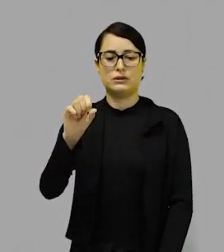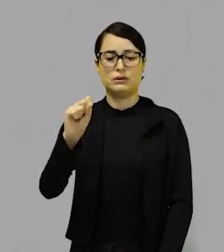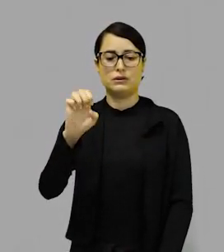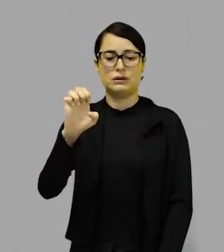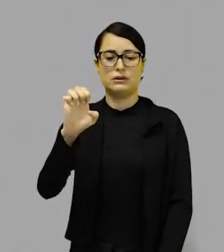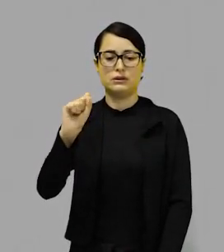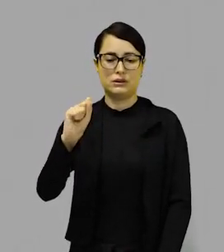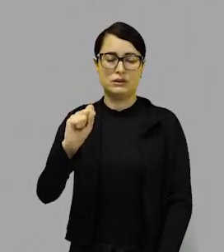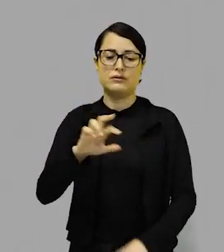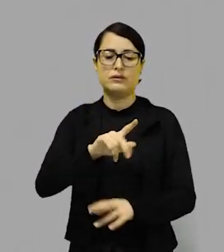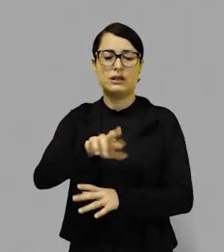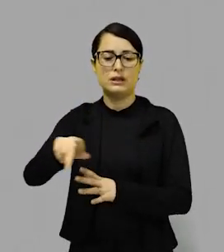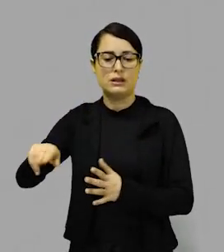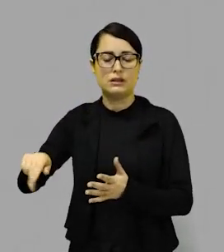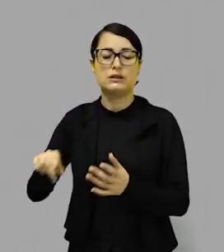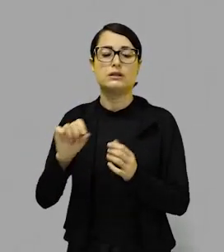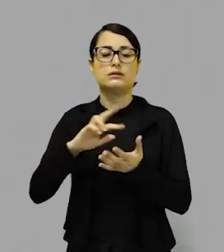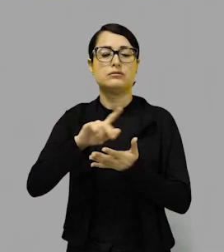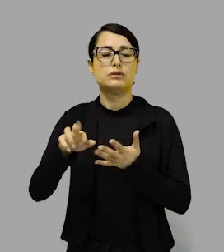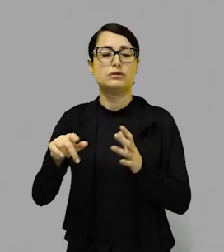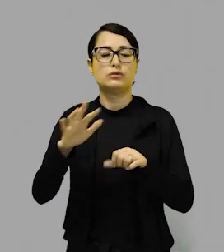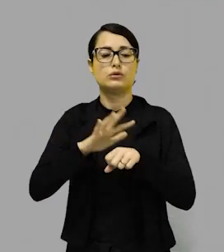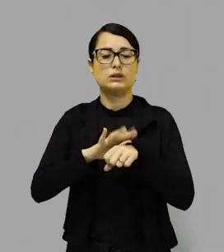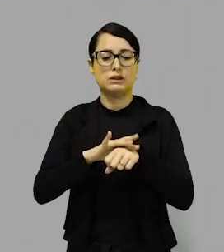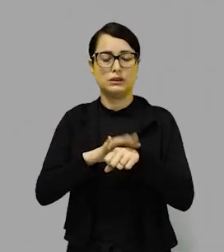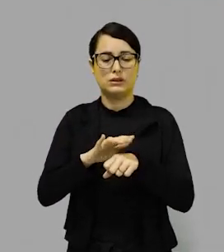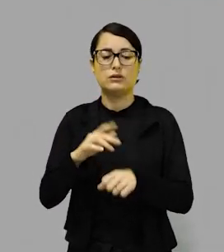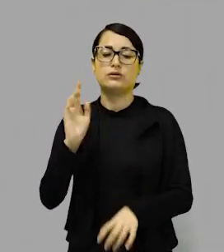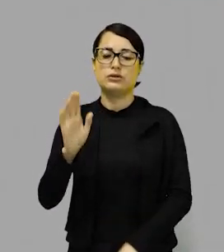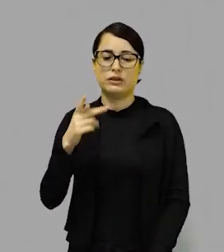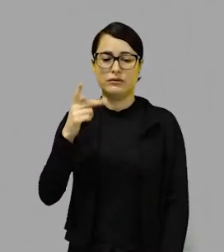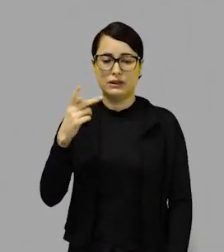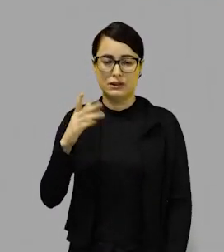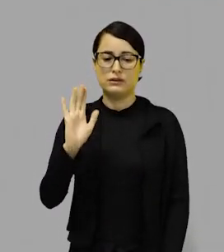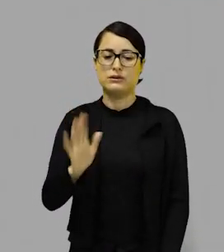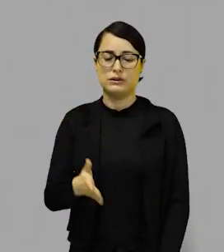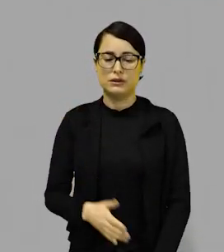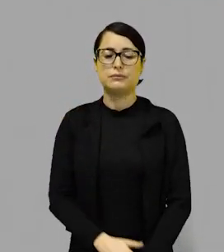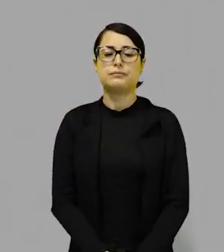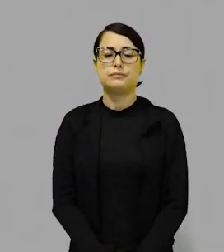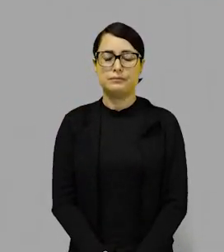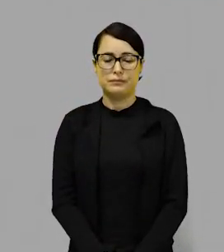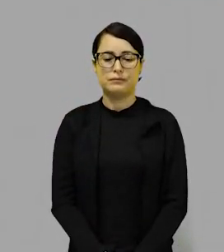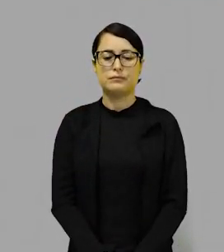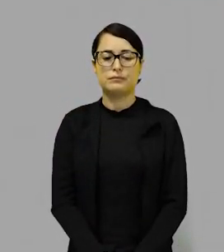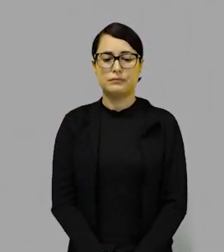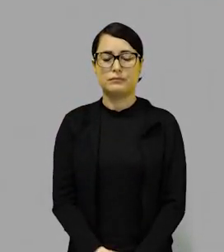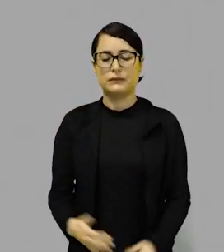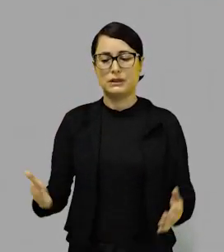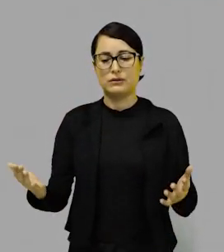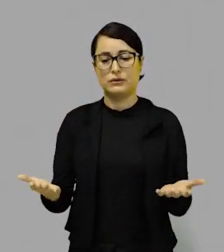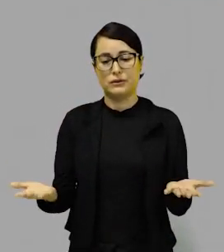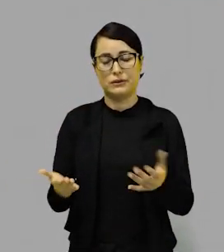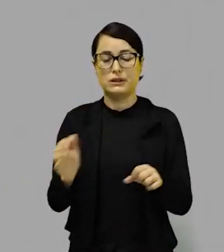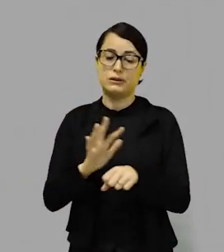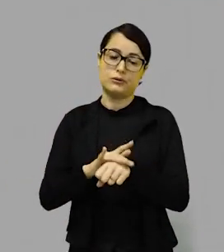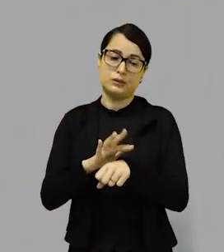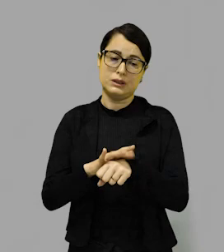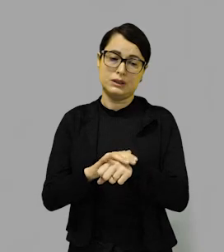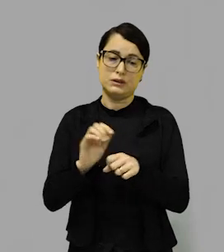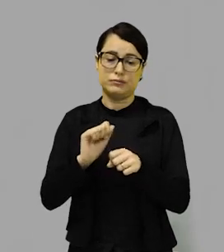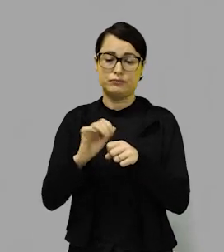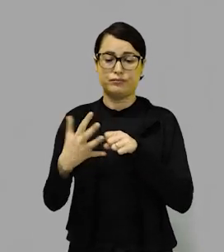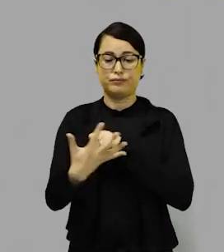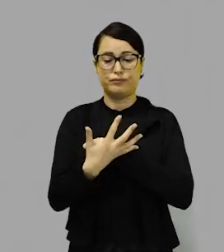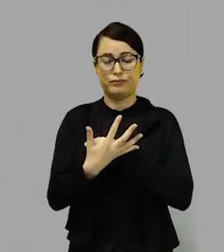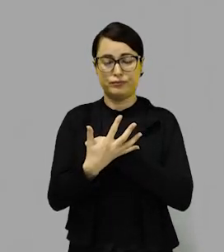várias doenças provocadas por vírus. Uma delas eu já mencionei aqui, já falei para vocês, que é uma doença que estamos passando por uma